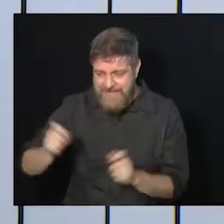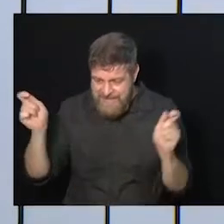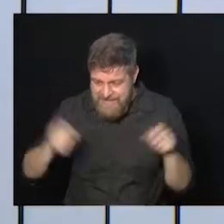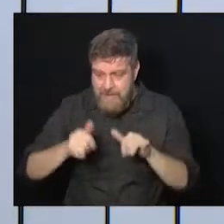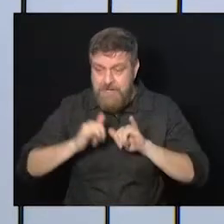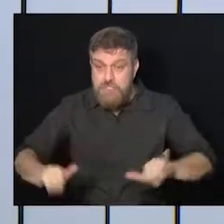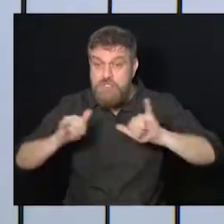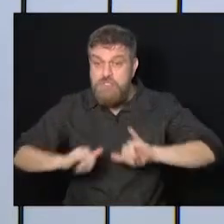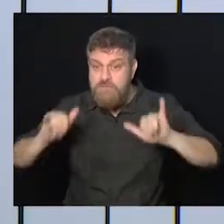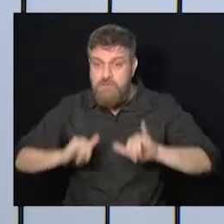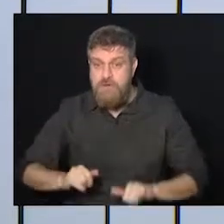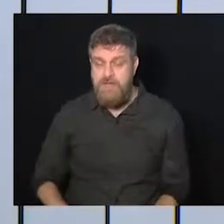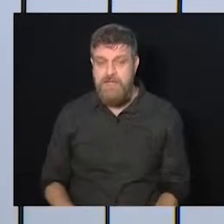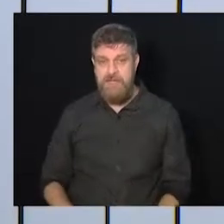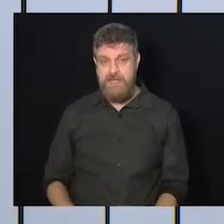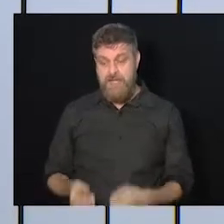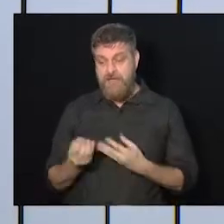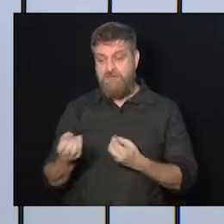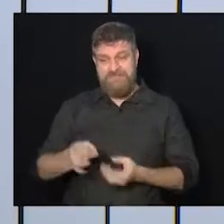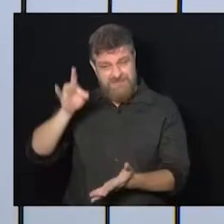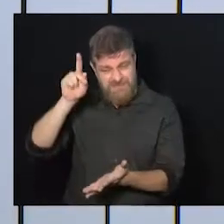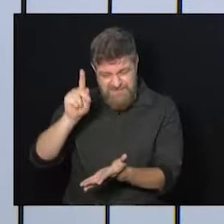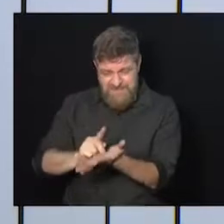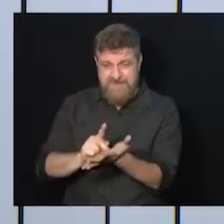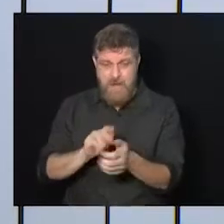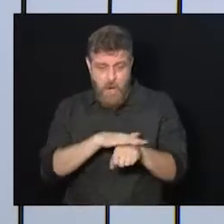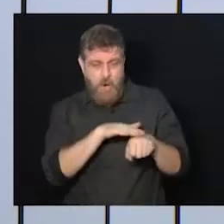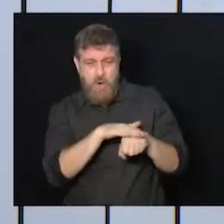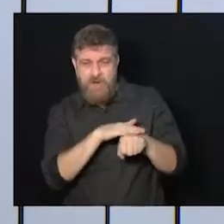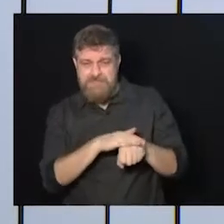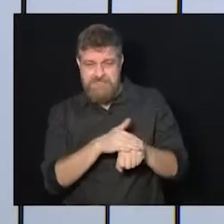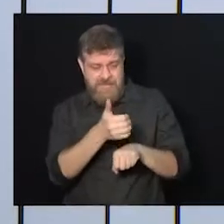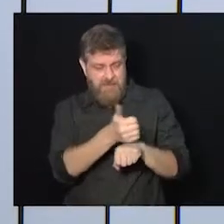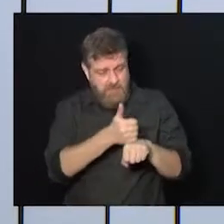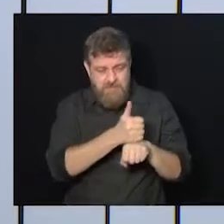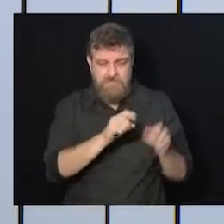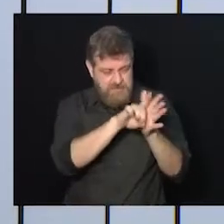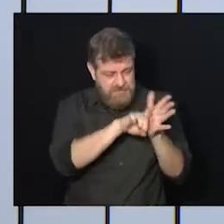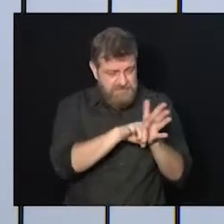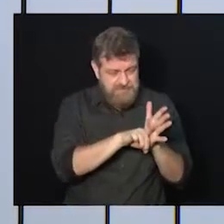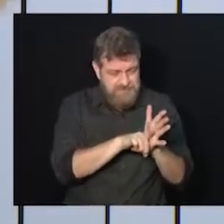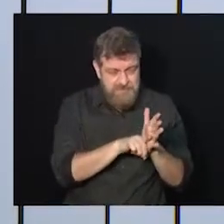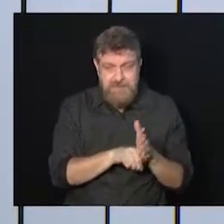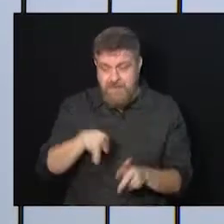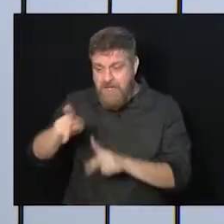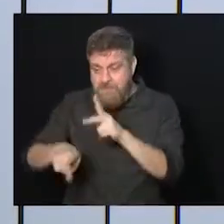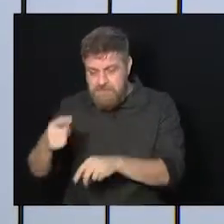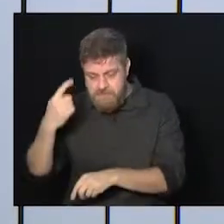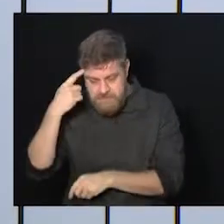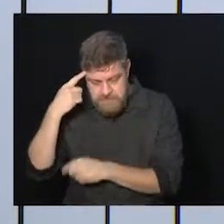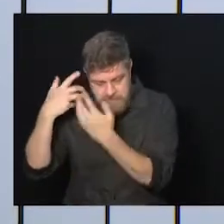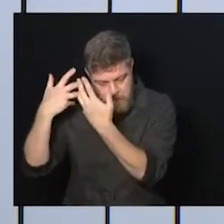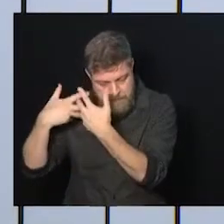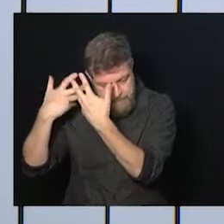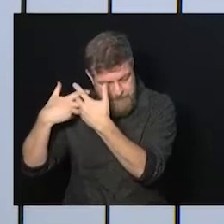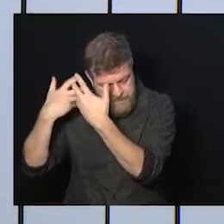concreta, conversar com os pesquisadores que trabalham, dar subsídios para as pessoas pensarem sobre aquilo de